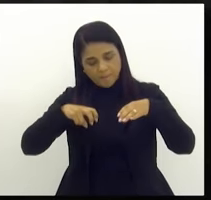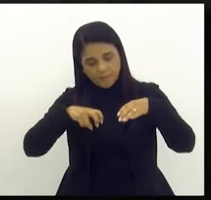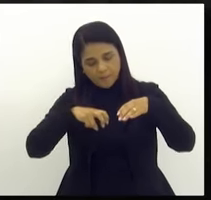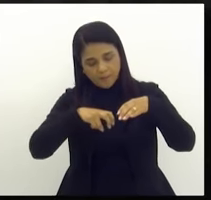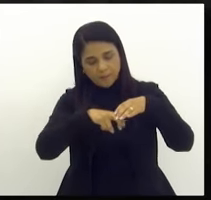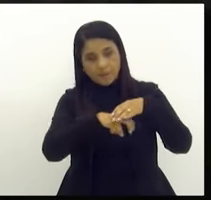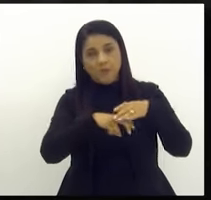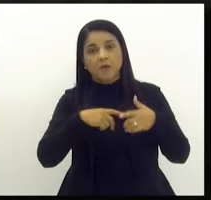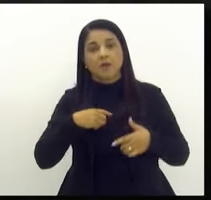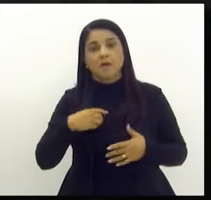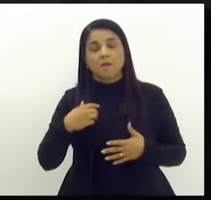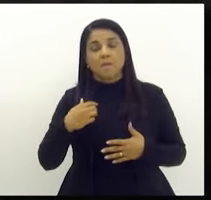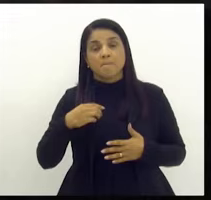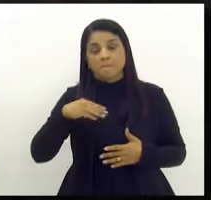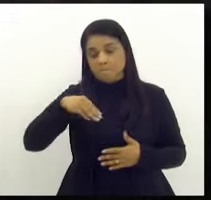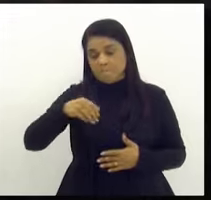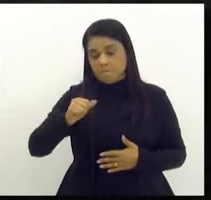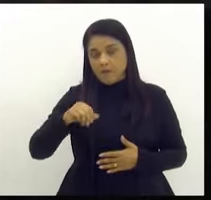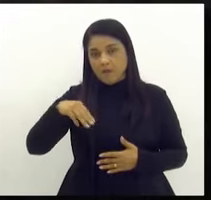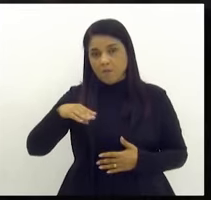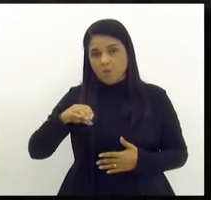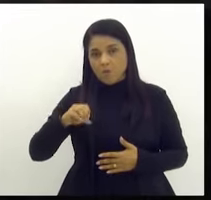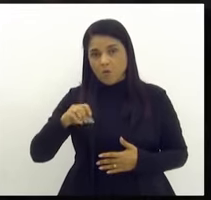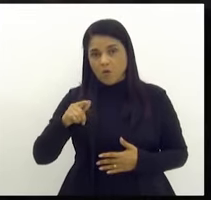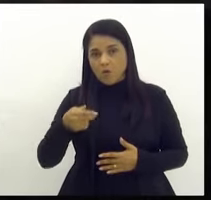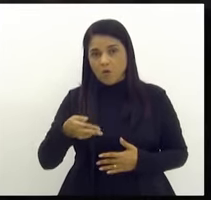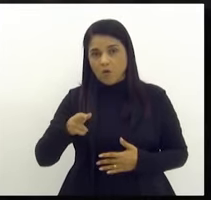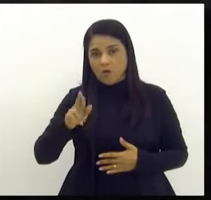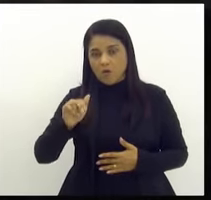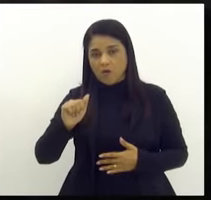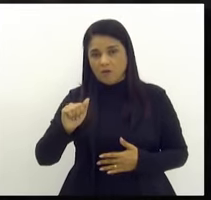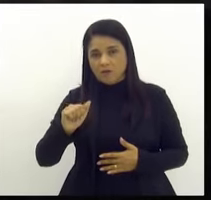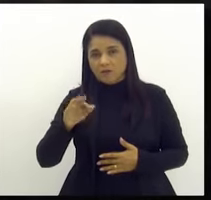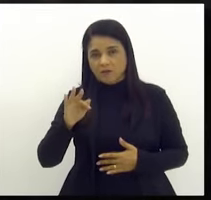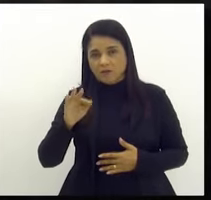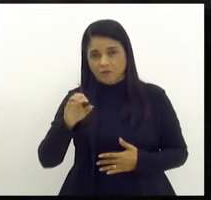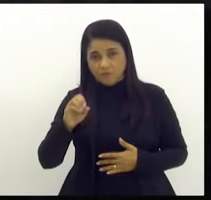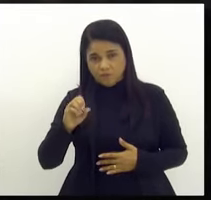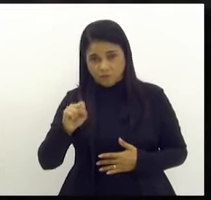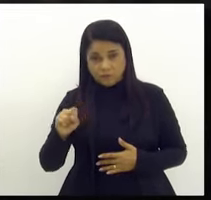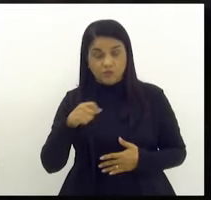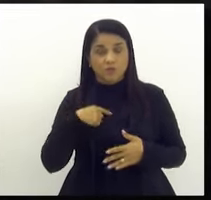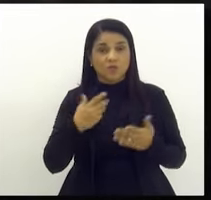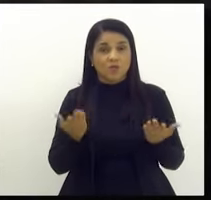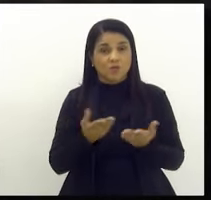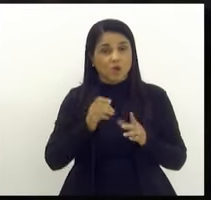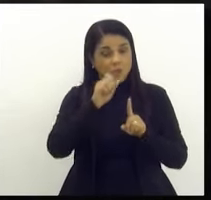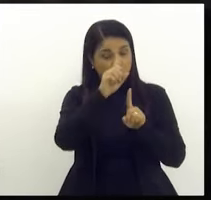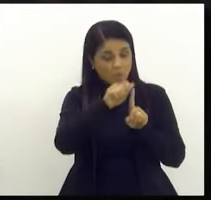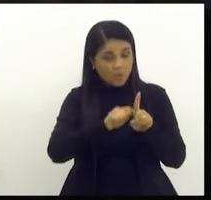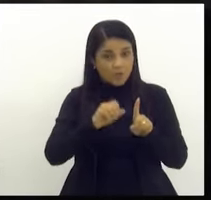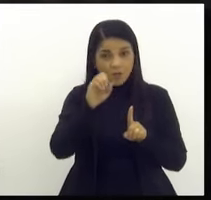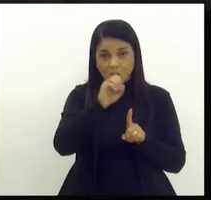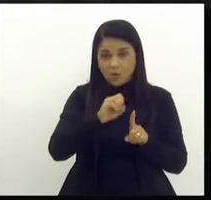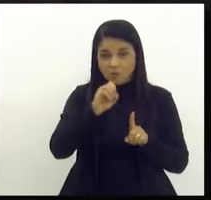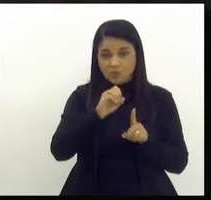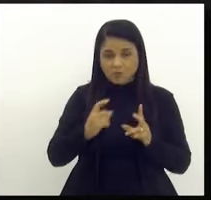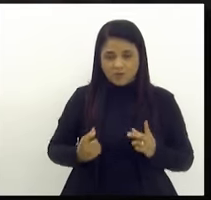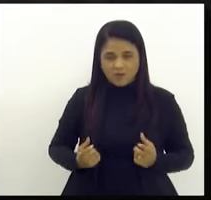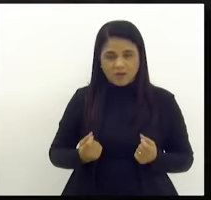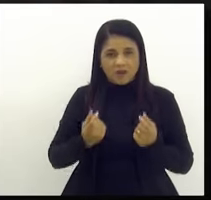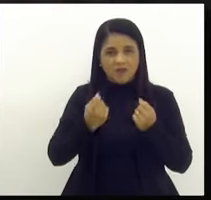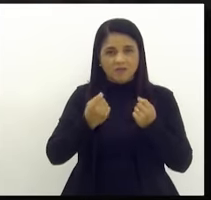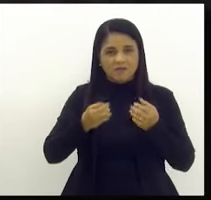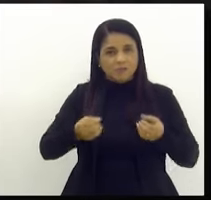mamógrafos estamos no Outubro Rosa mês em que falamos do câncer de mama do Câncer do colo do